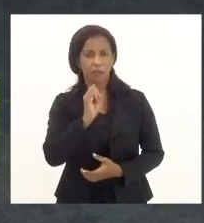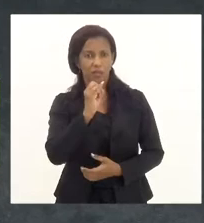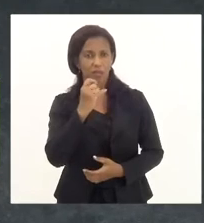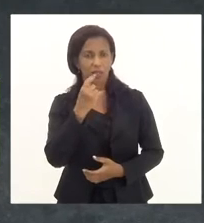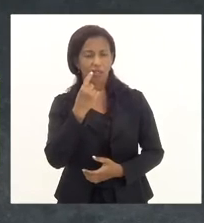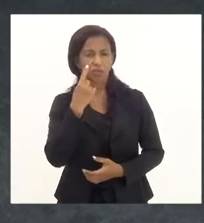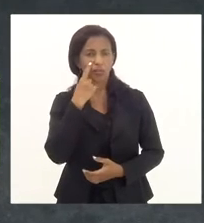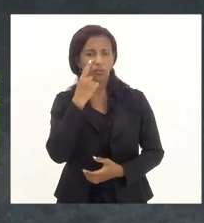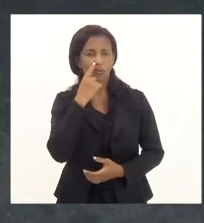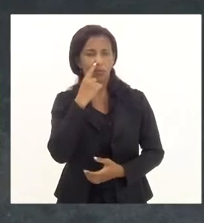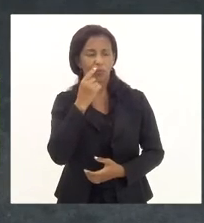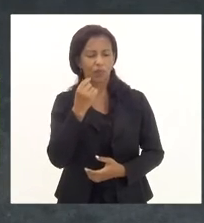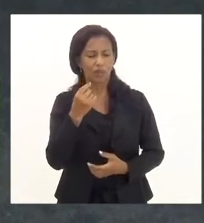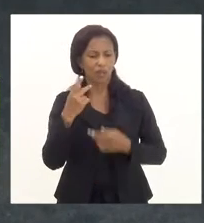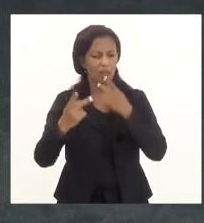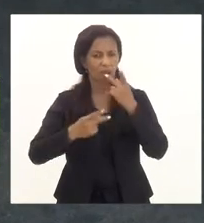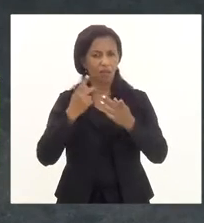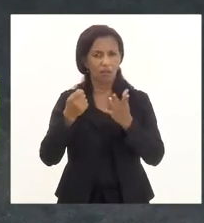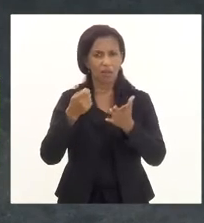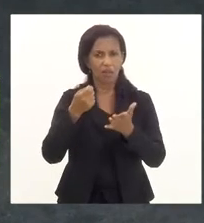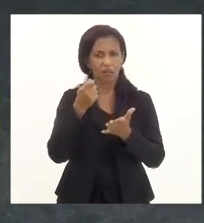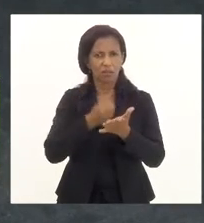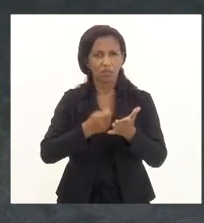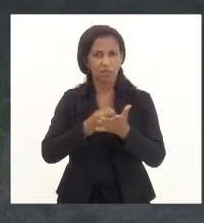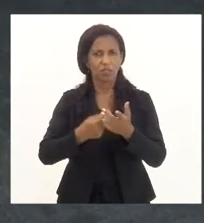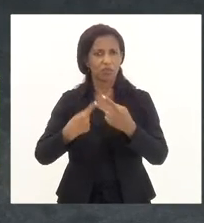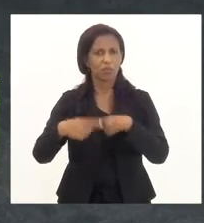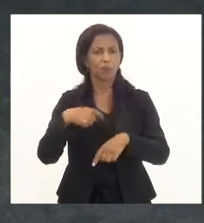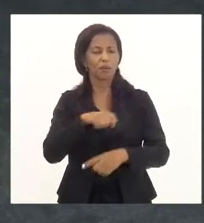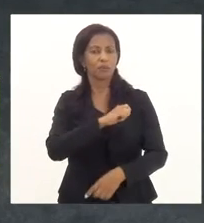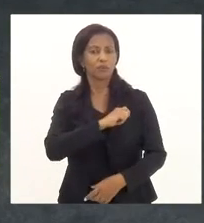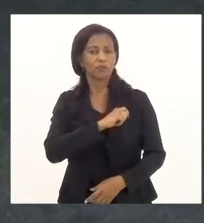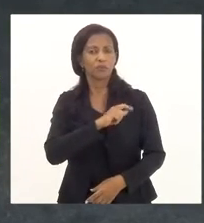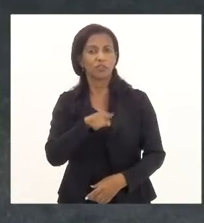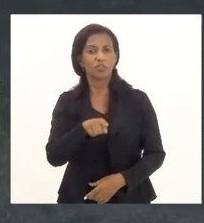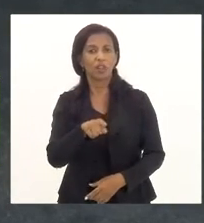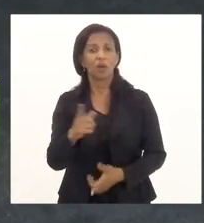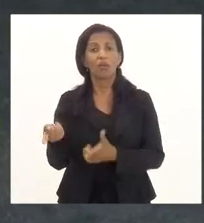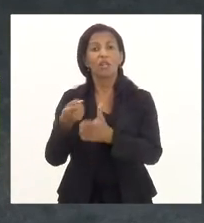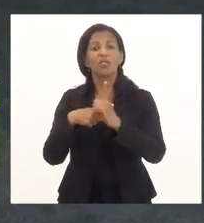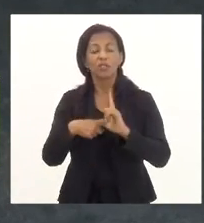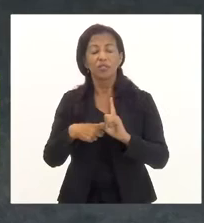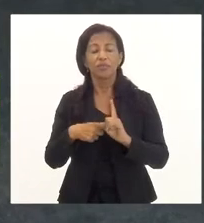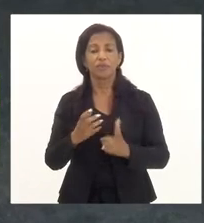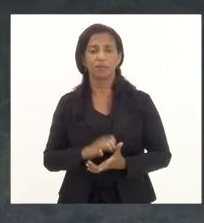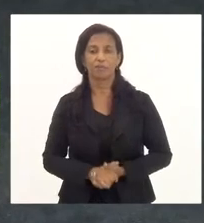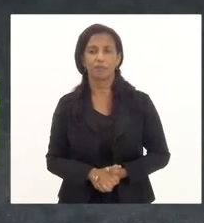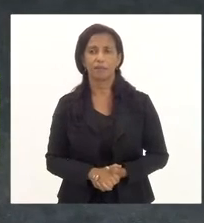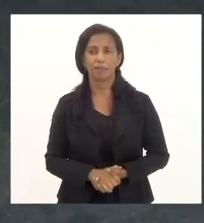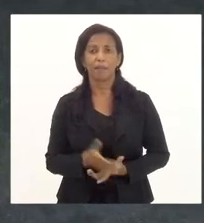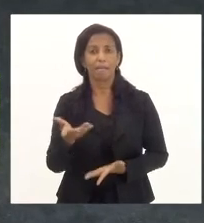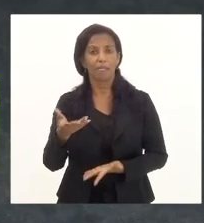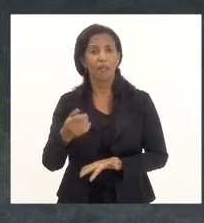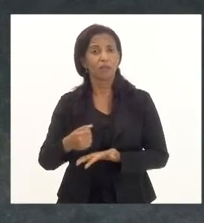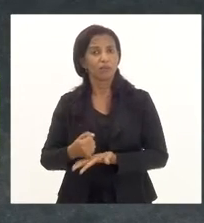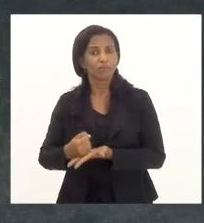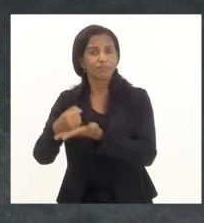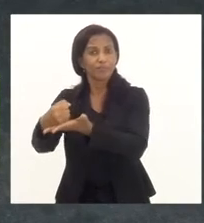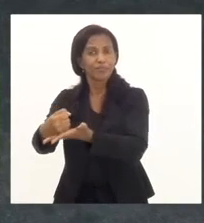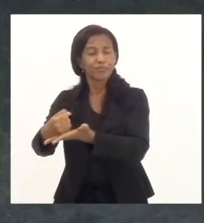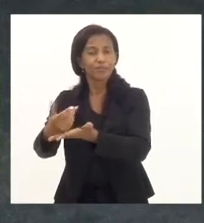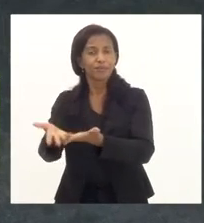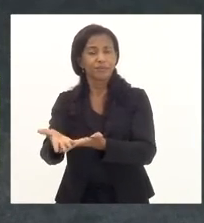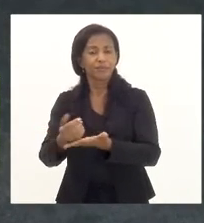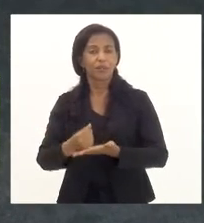gente pode pegar o fundamento argumento do regime de recuperação fiscal é a dívida isso que sustenta né